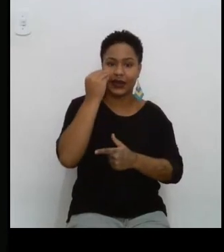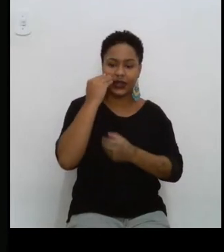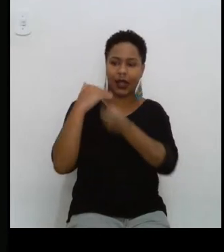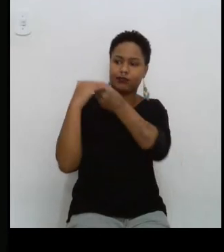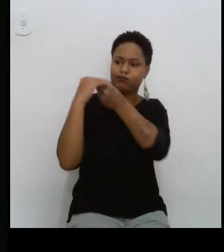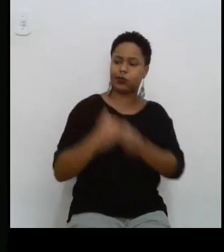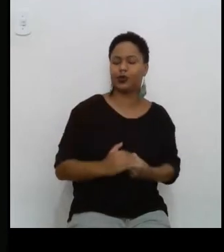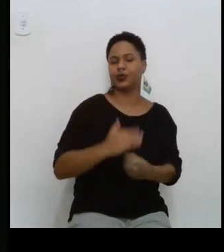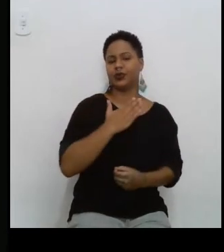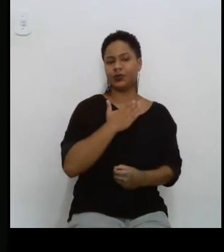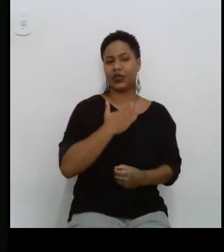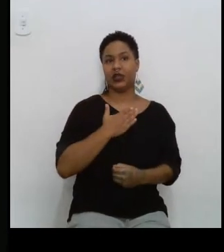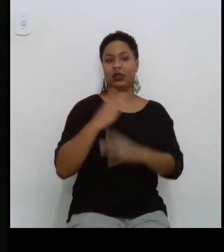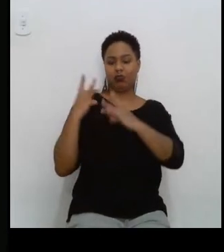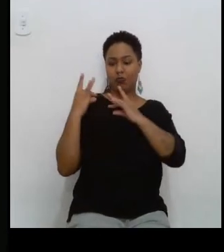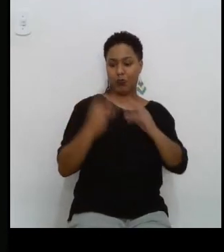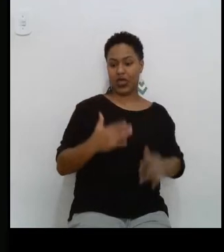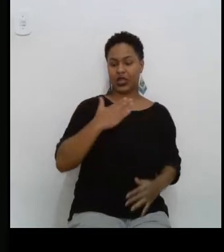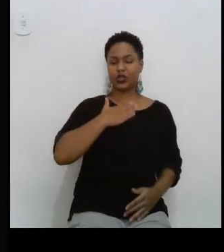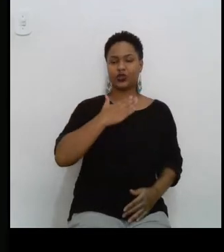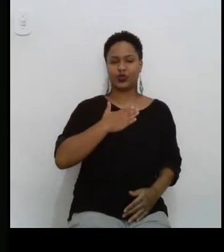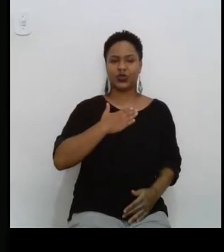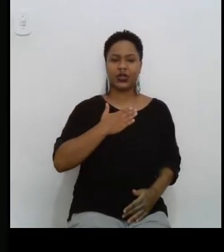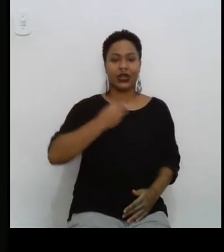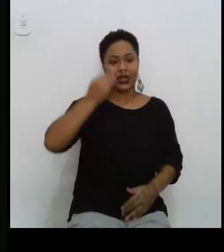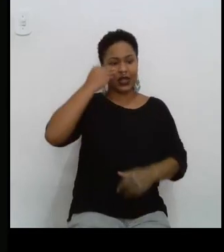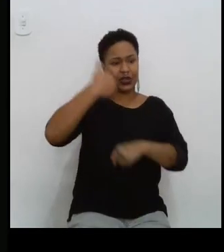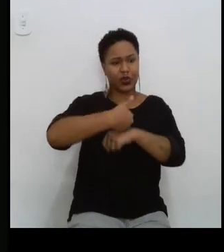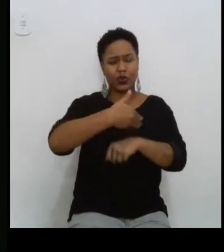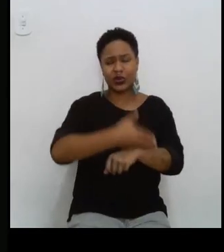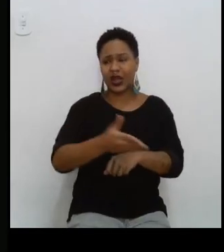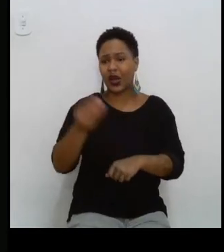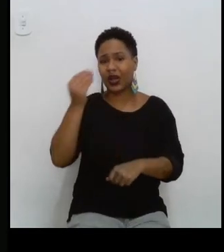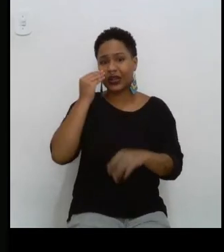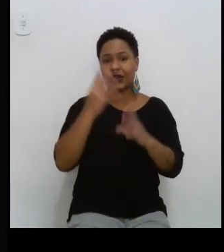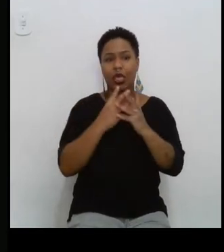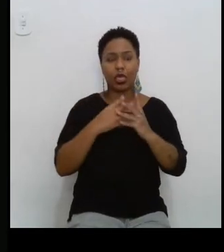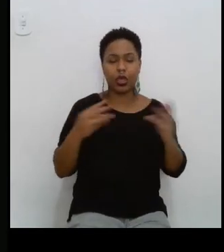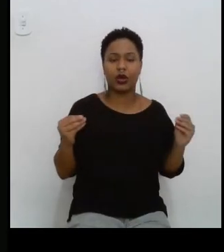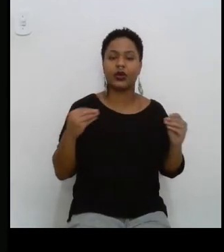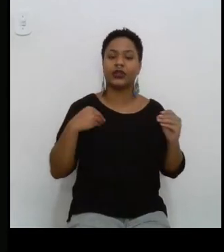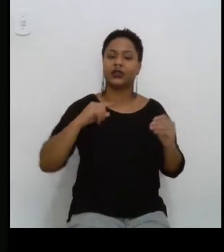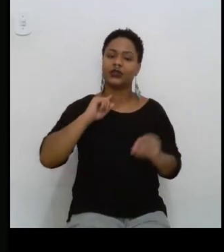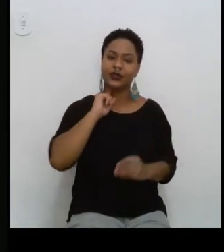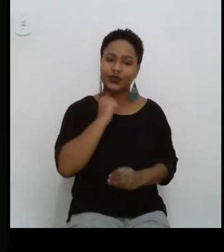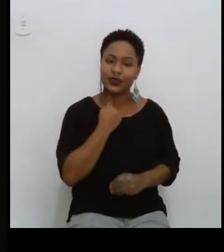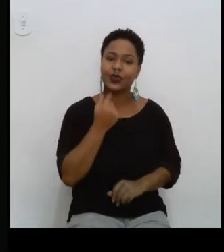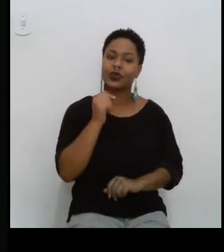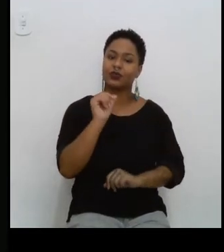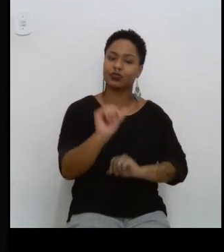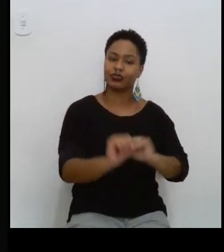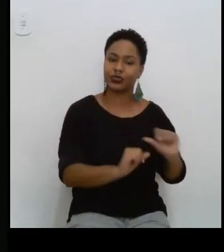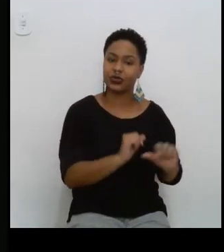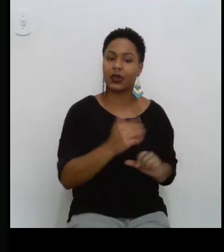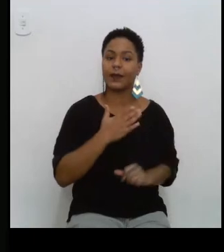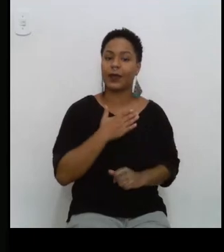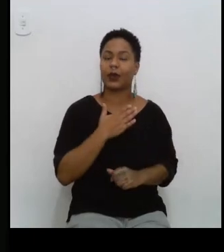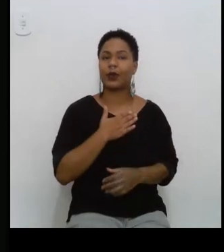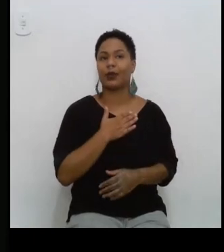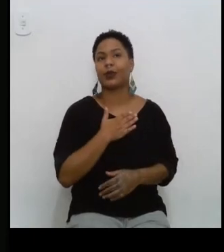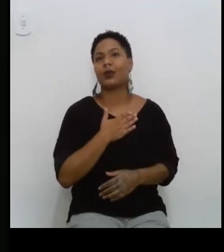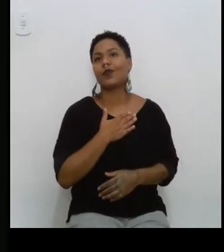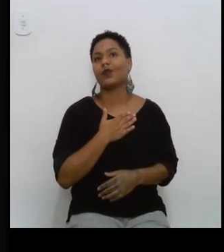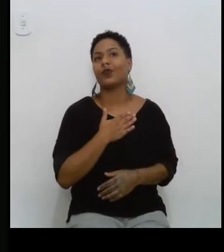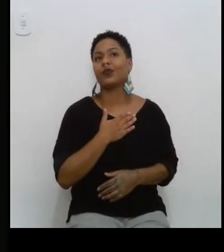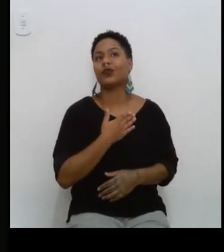tempo todo para me destruir ele trabalha o tempo todo para pagar para rasurar para obliterar a minha a minha